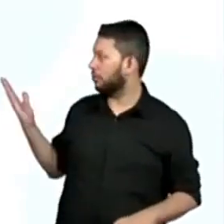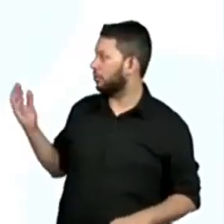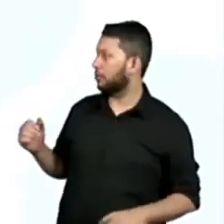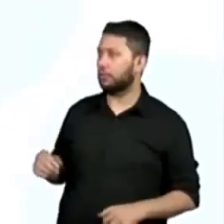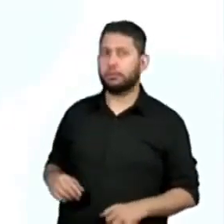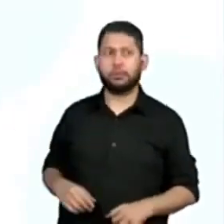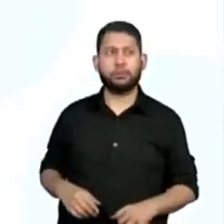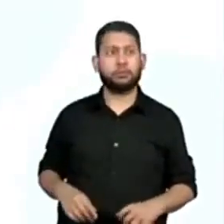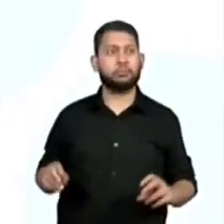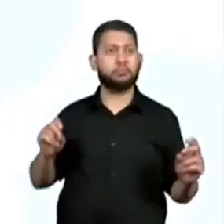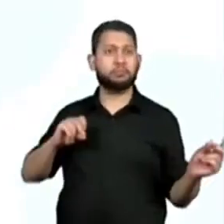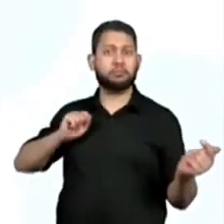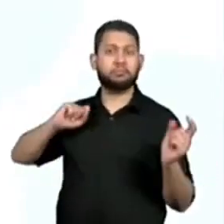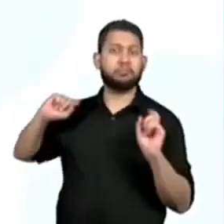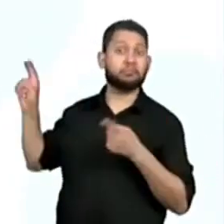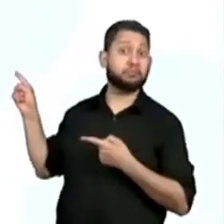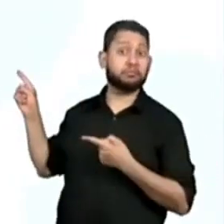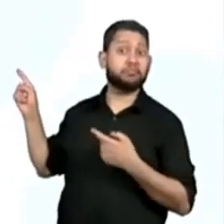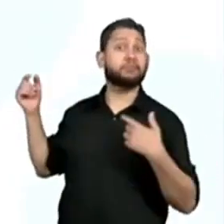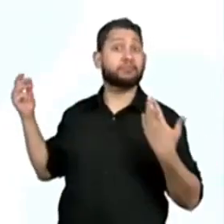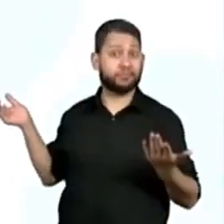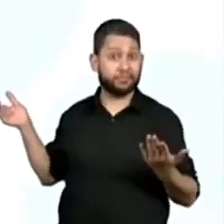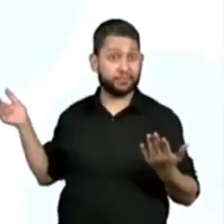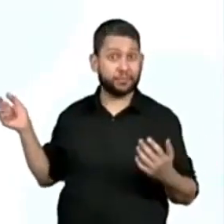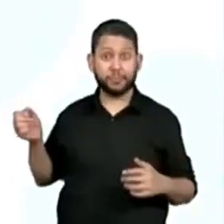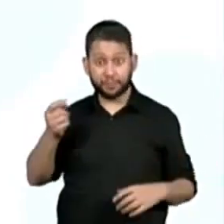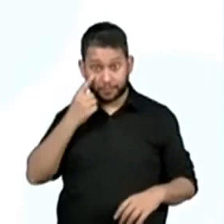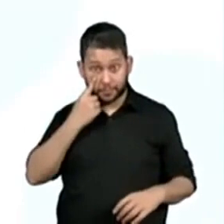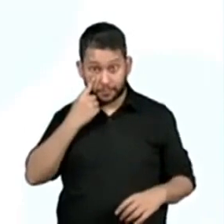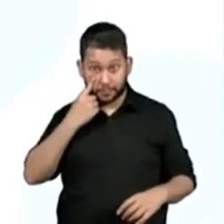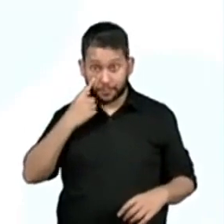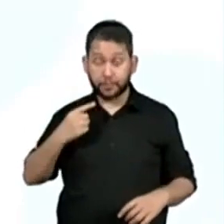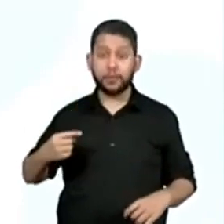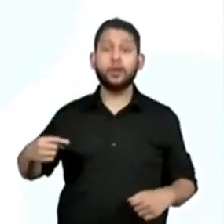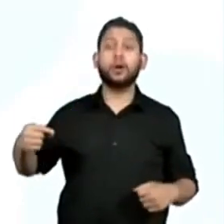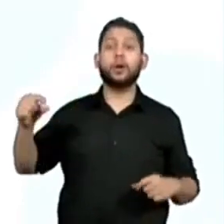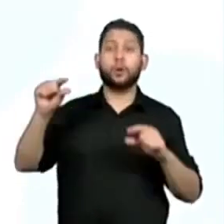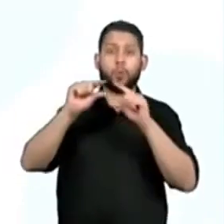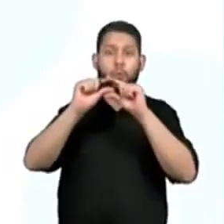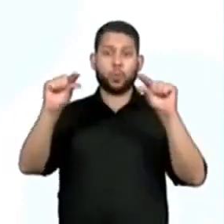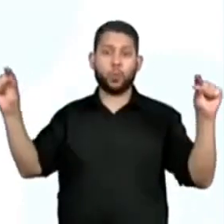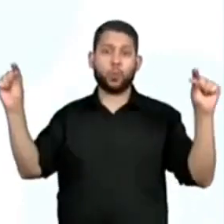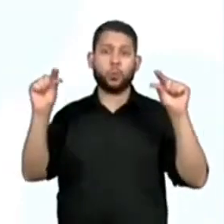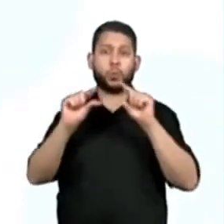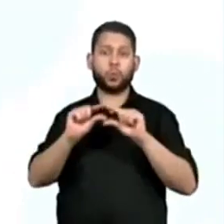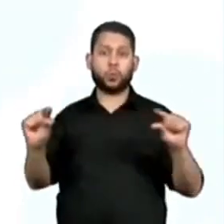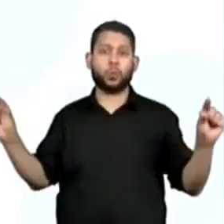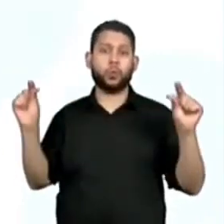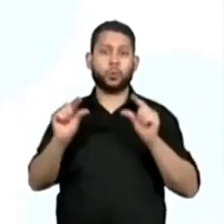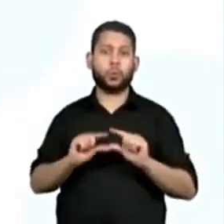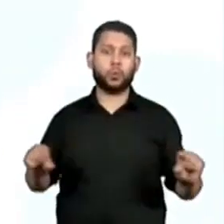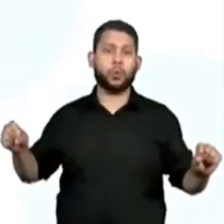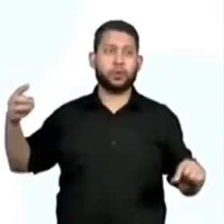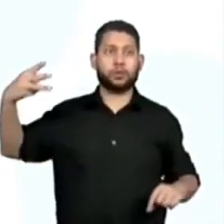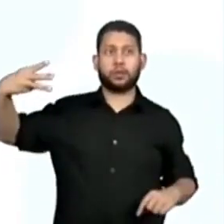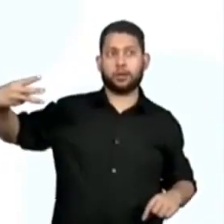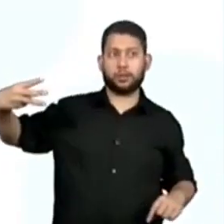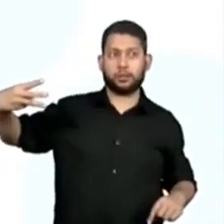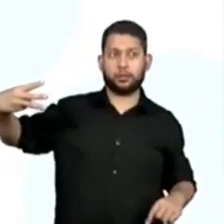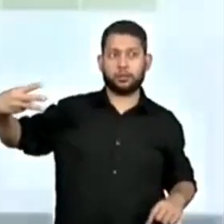e essa foi legal e o plano deixou Prontinho 33 pedaços só para gente conferir são um